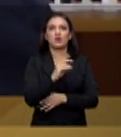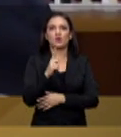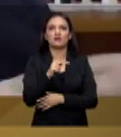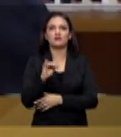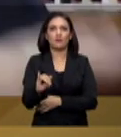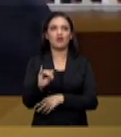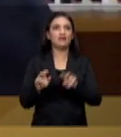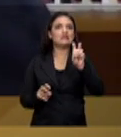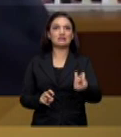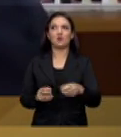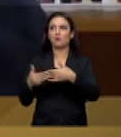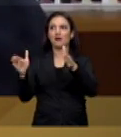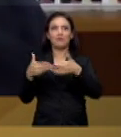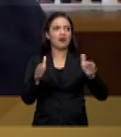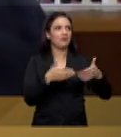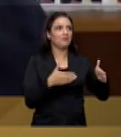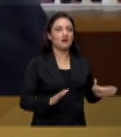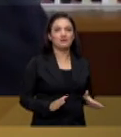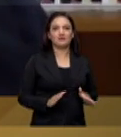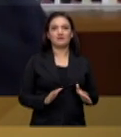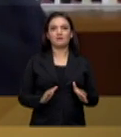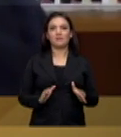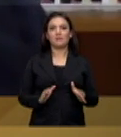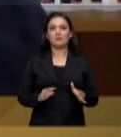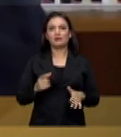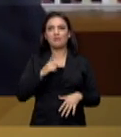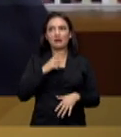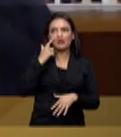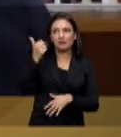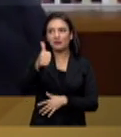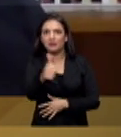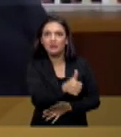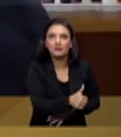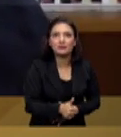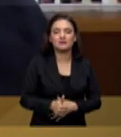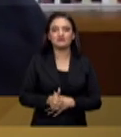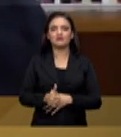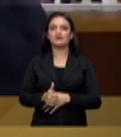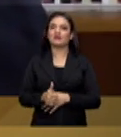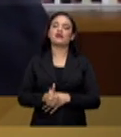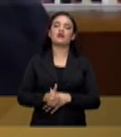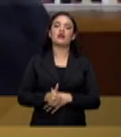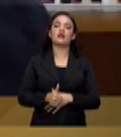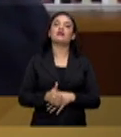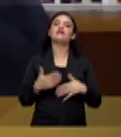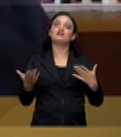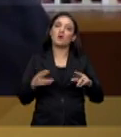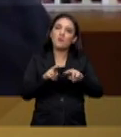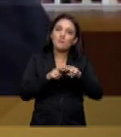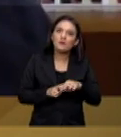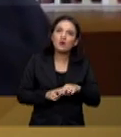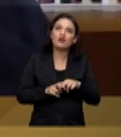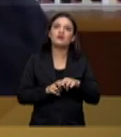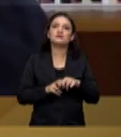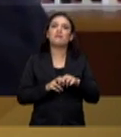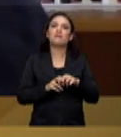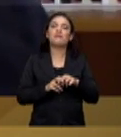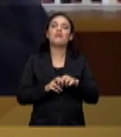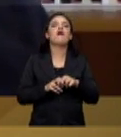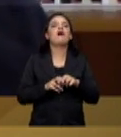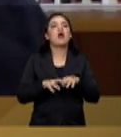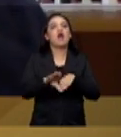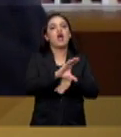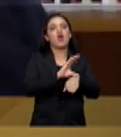comissões parlamentares de inquérito, que era para não haver espaço para a oposição. Para sanar esse problema, a Constituição de 88